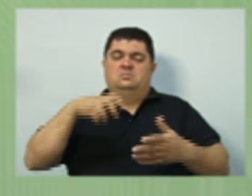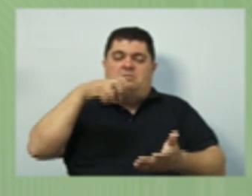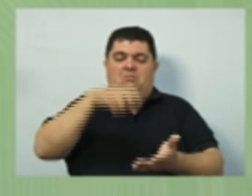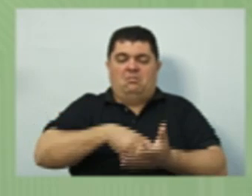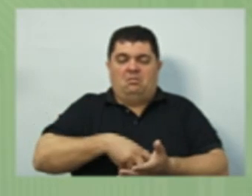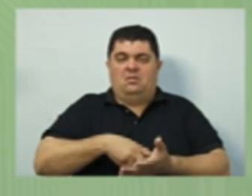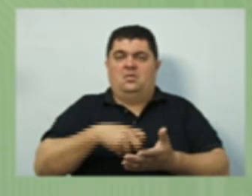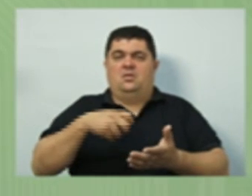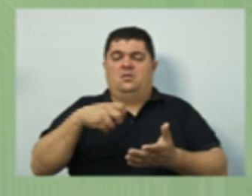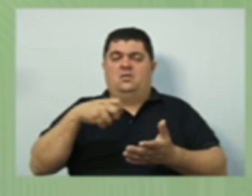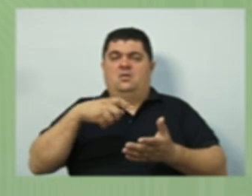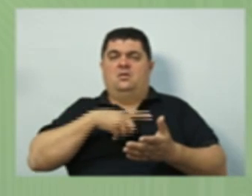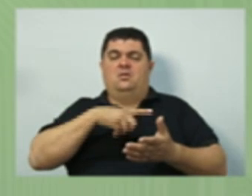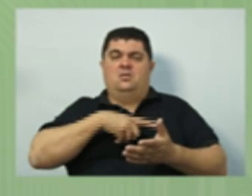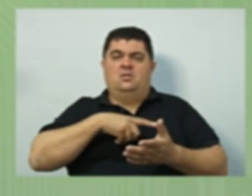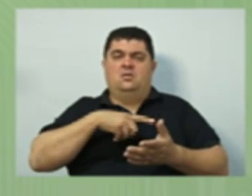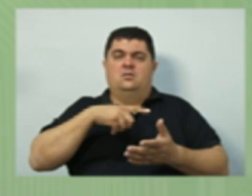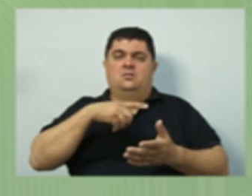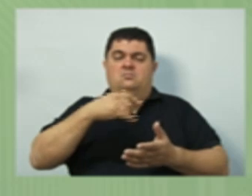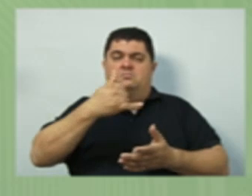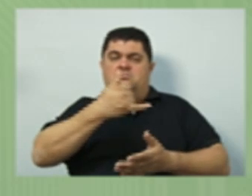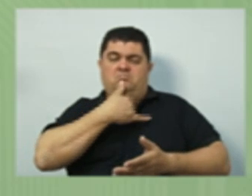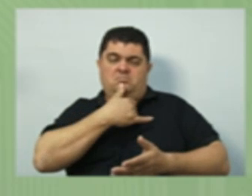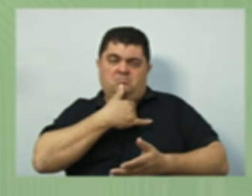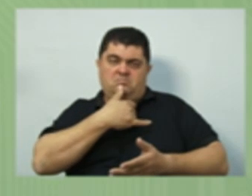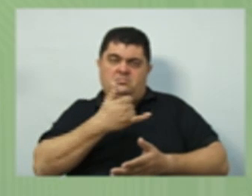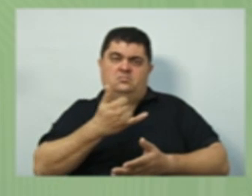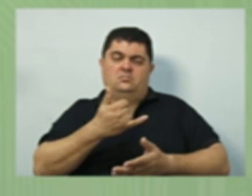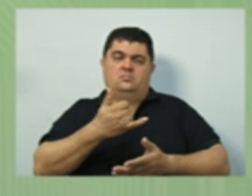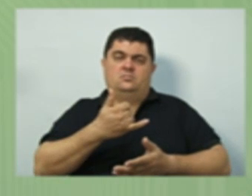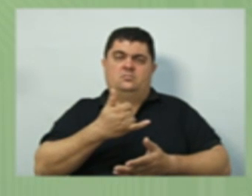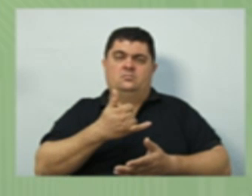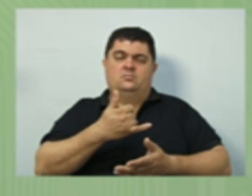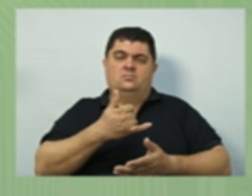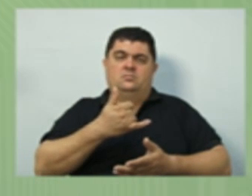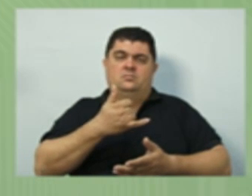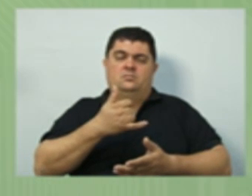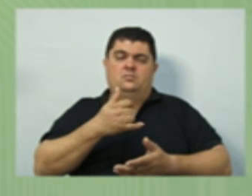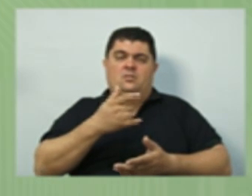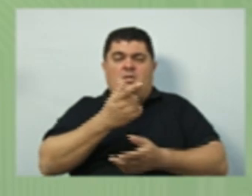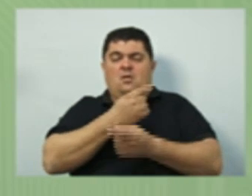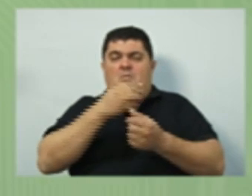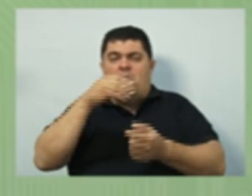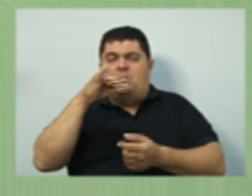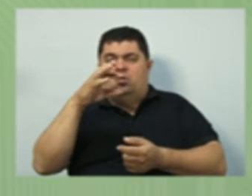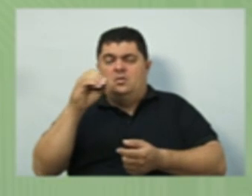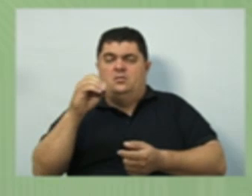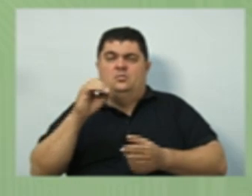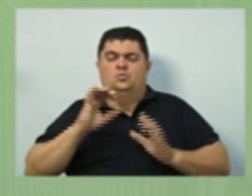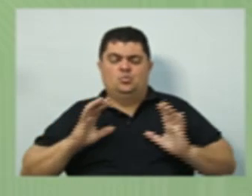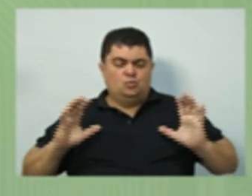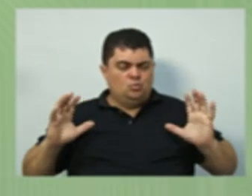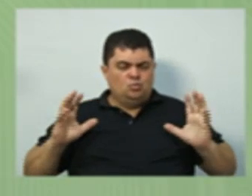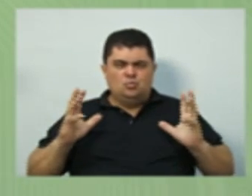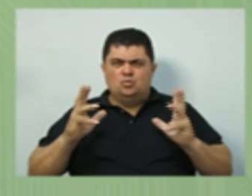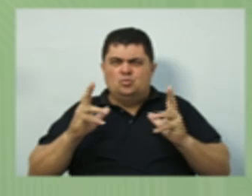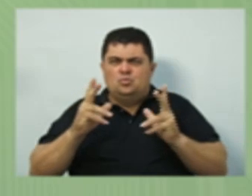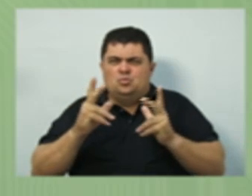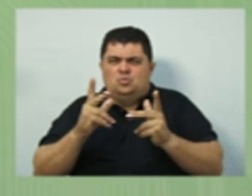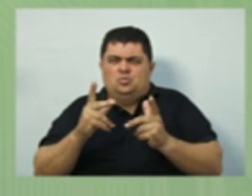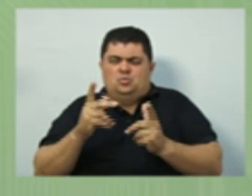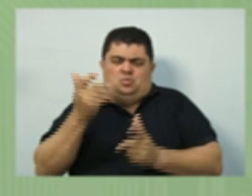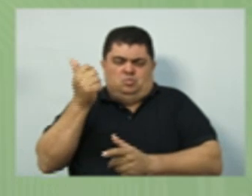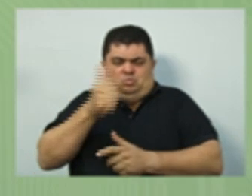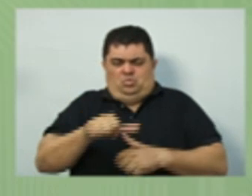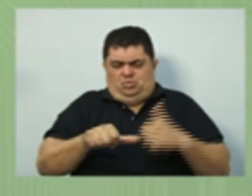nos castiga e nos remete àquela questão trabalhada nesse momento a partir da valoração do mito. Então, toda essa visão negativa que nós